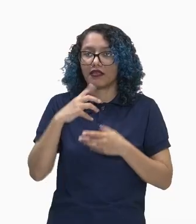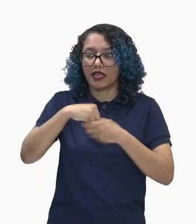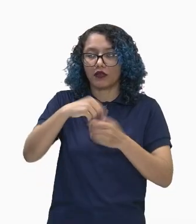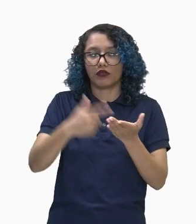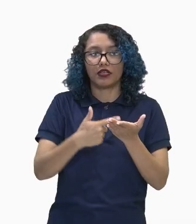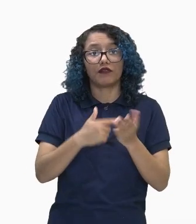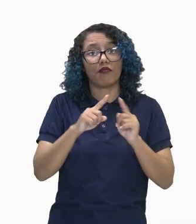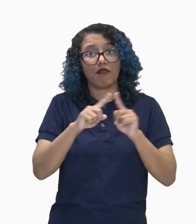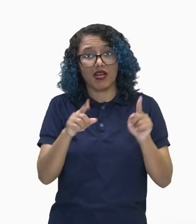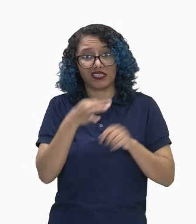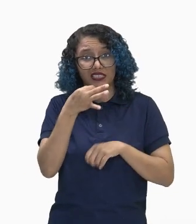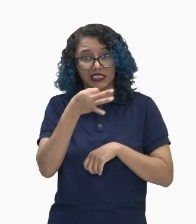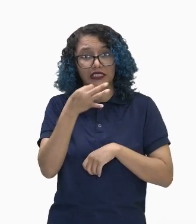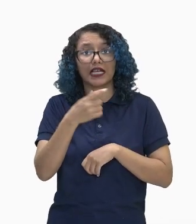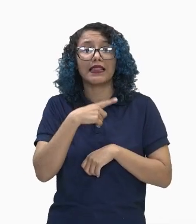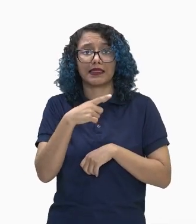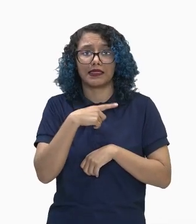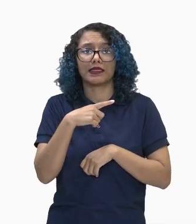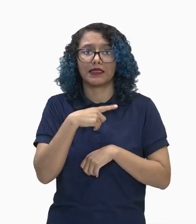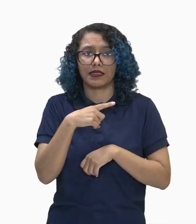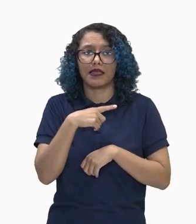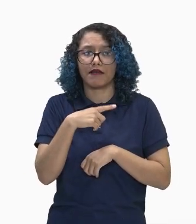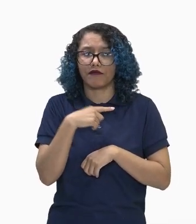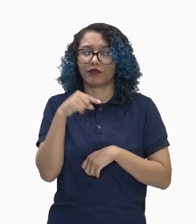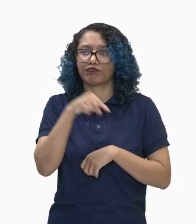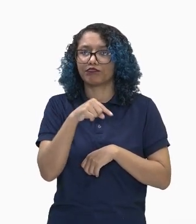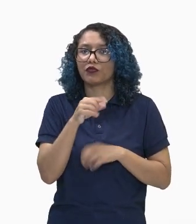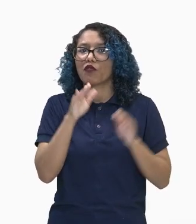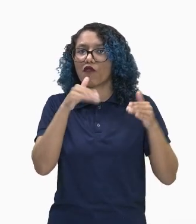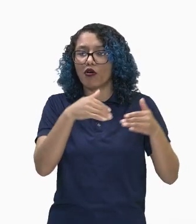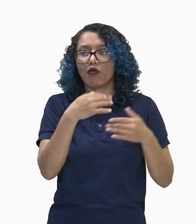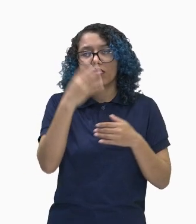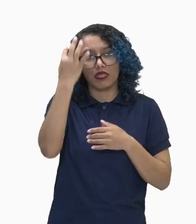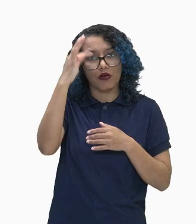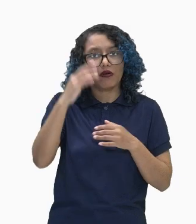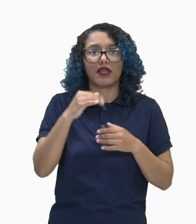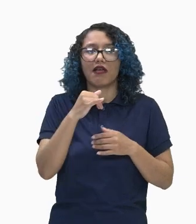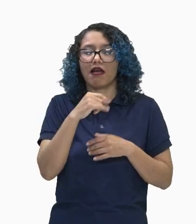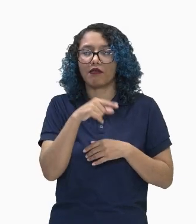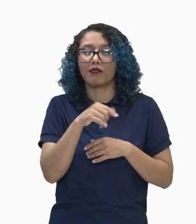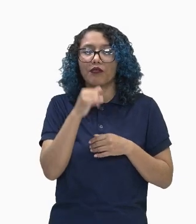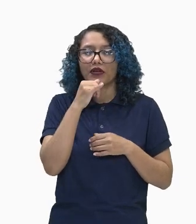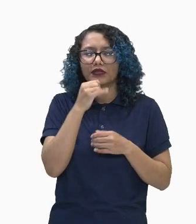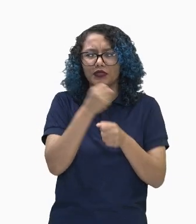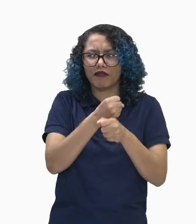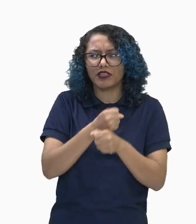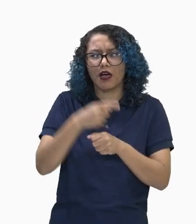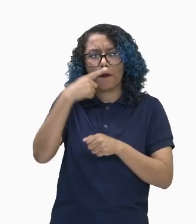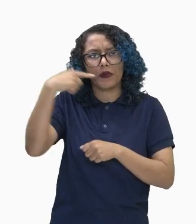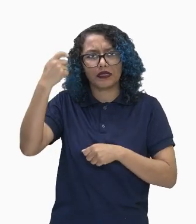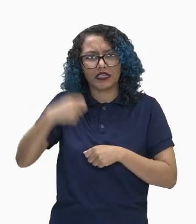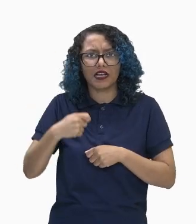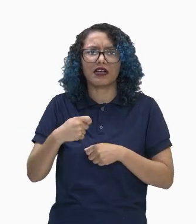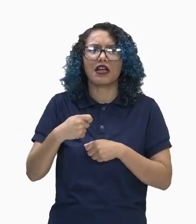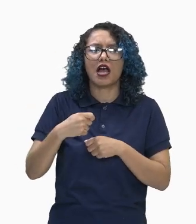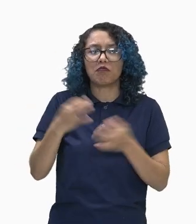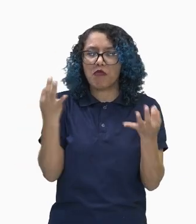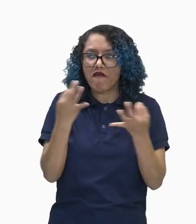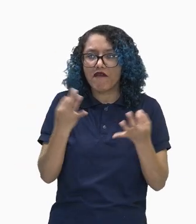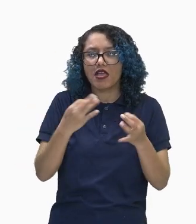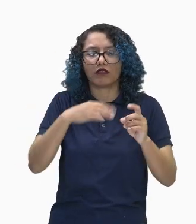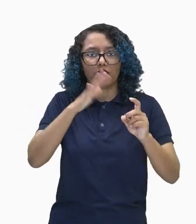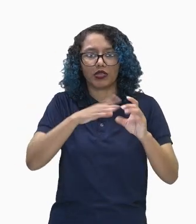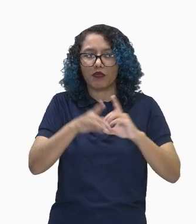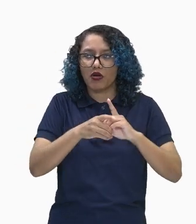críticas, né, devido a essa sua teoria, né, como romantização da escravidão, o mito da democracia,